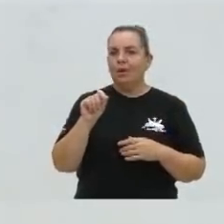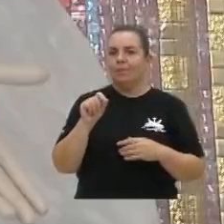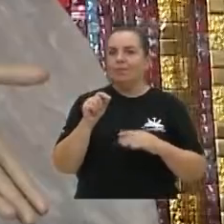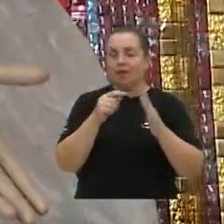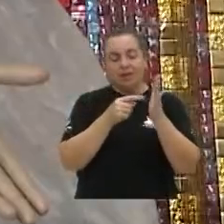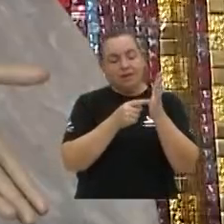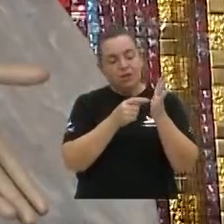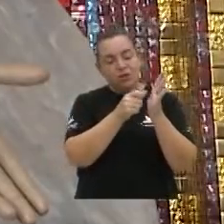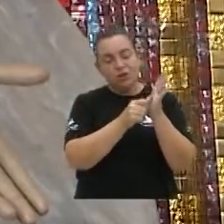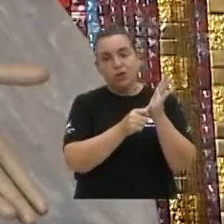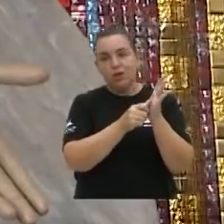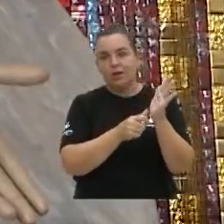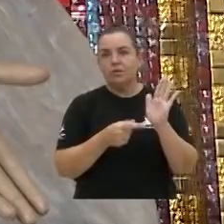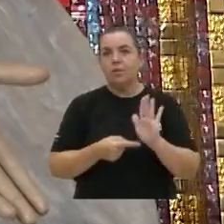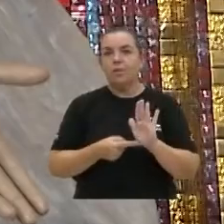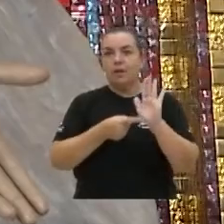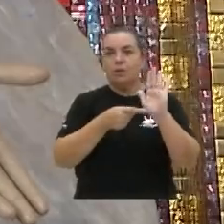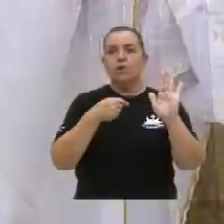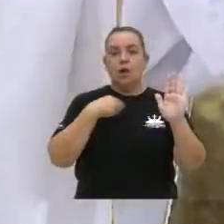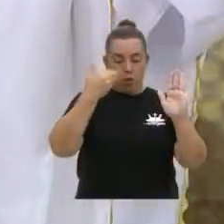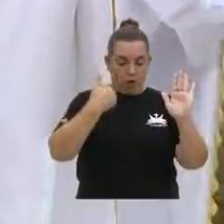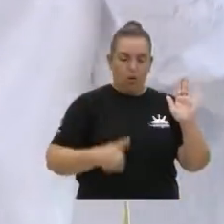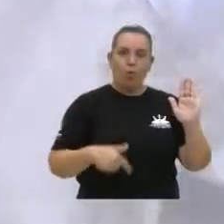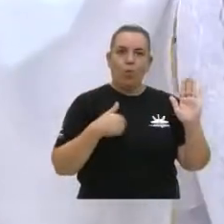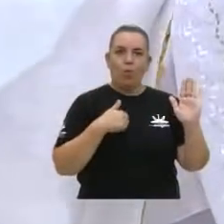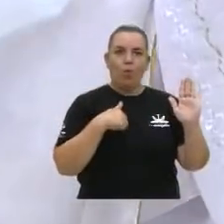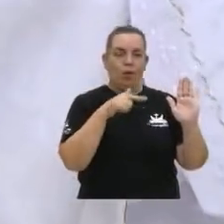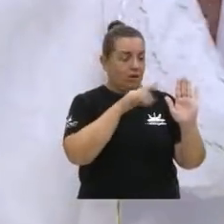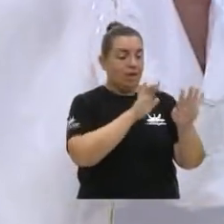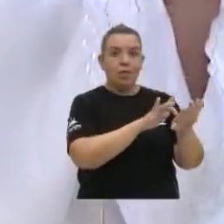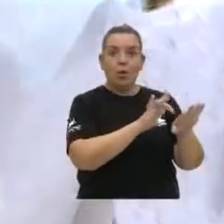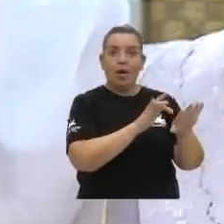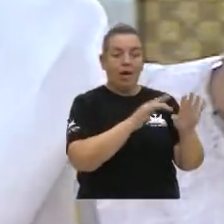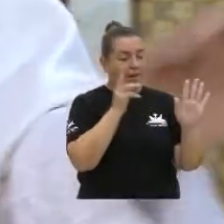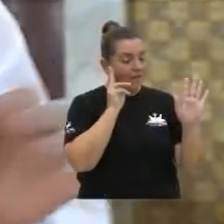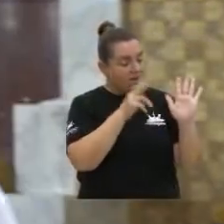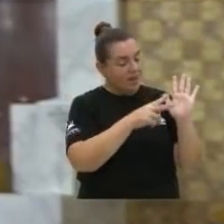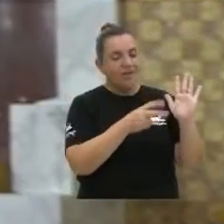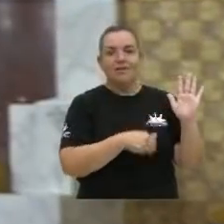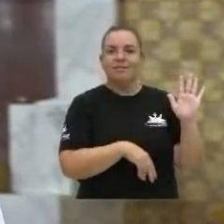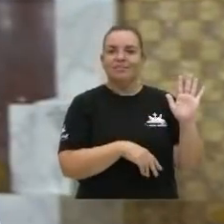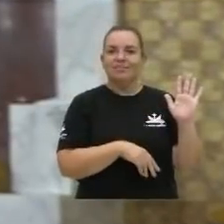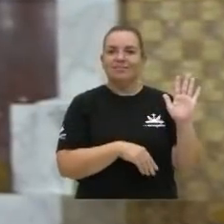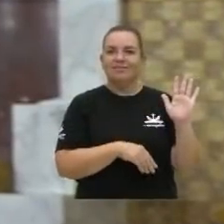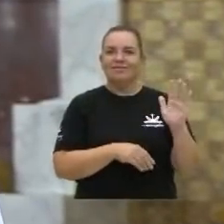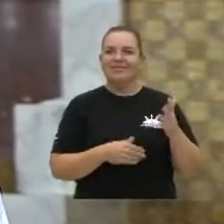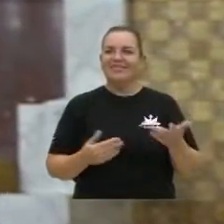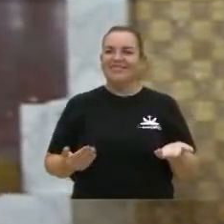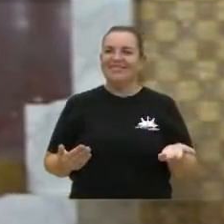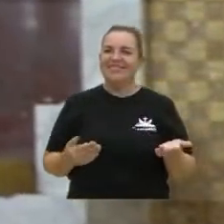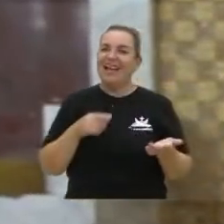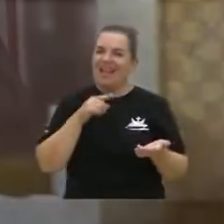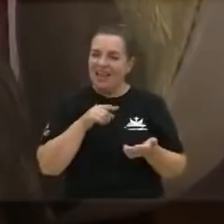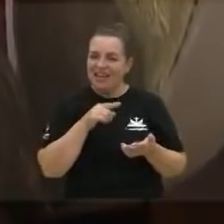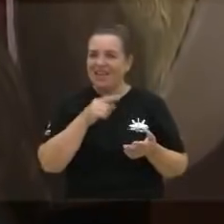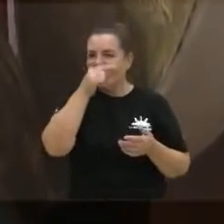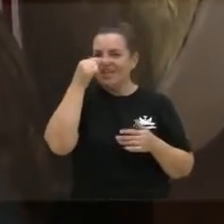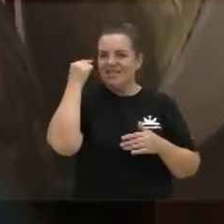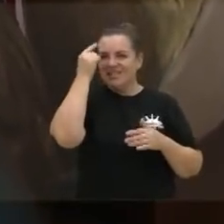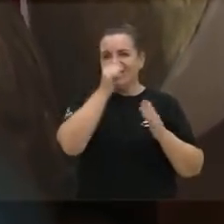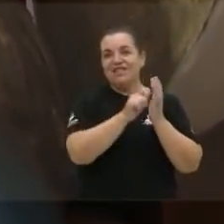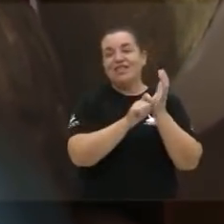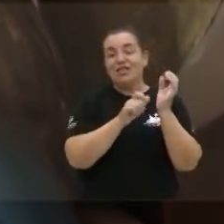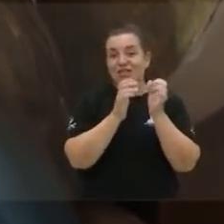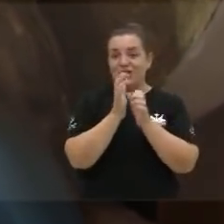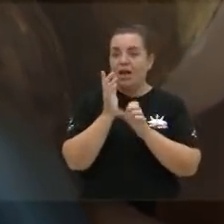para mostrar a identidade: sou eu, tocai, vede. É nessas santas chagas